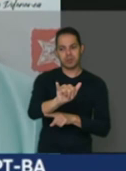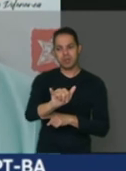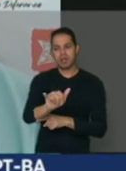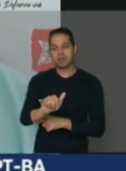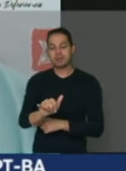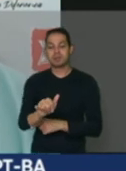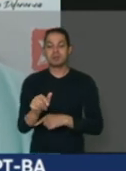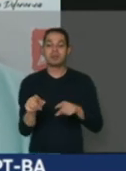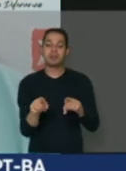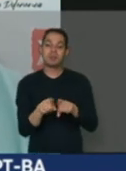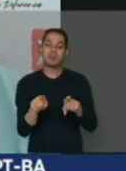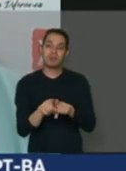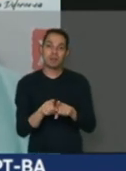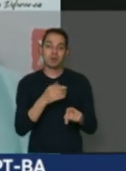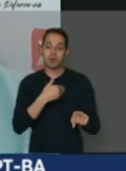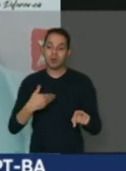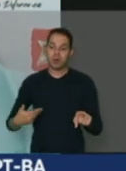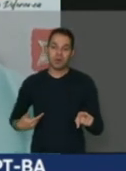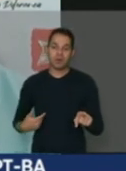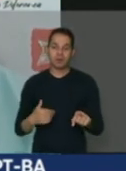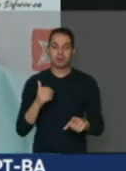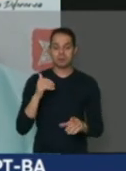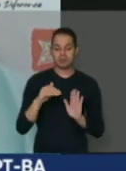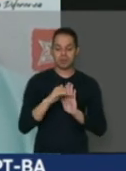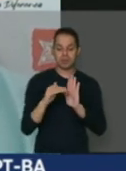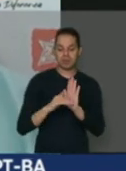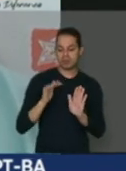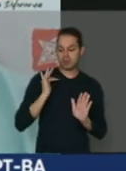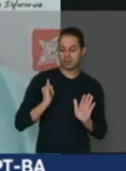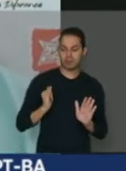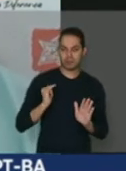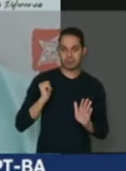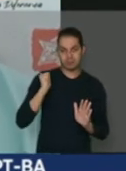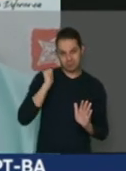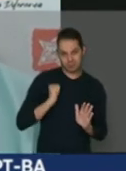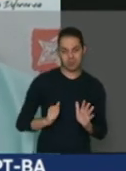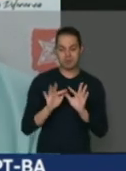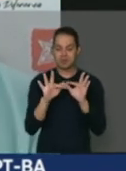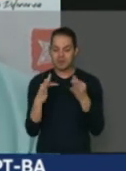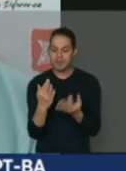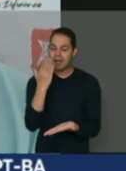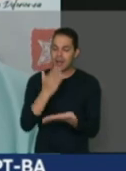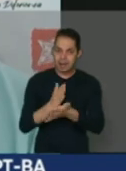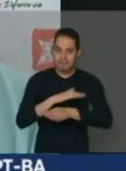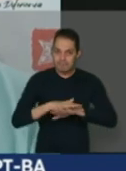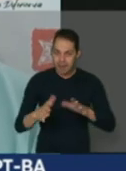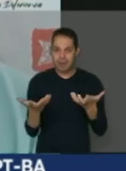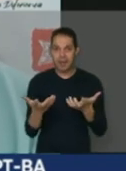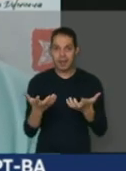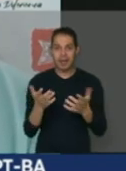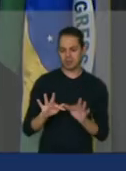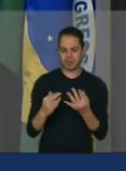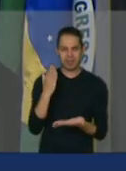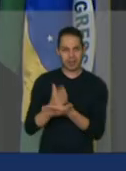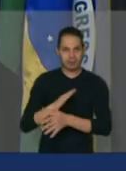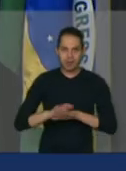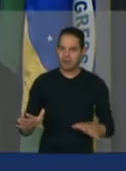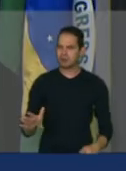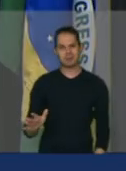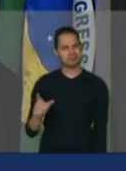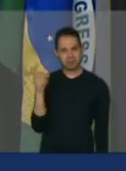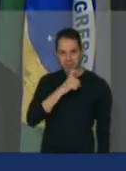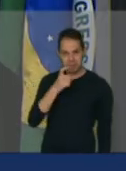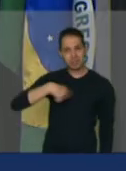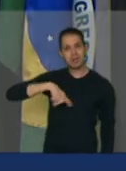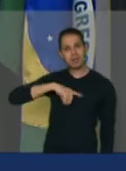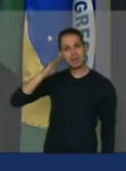acabar com o Bolsa Família, que atende em torno de 39 milhões de pessoas. Presidente agora